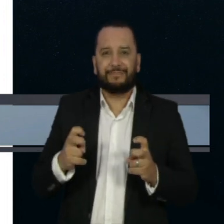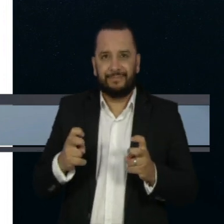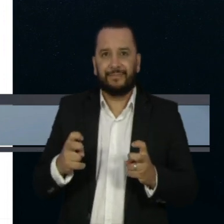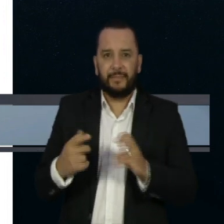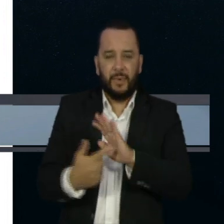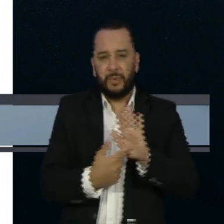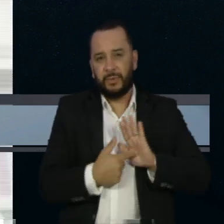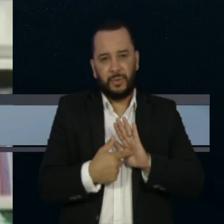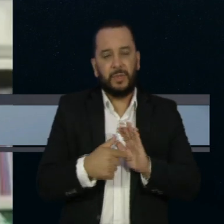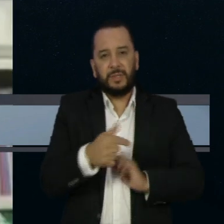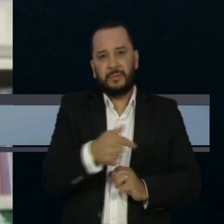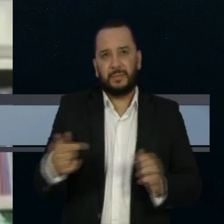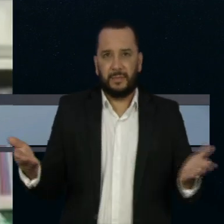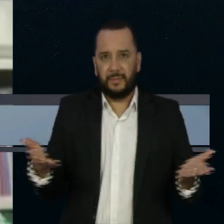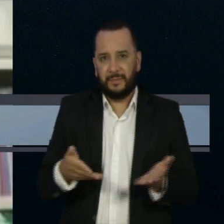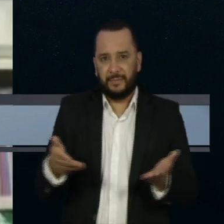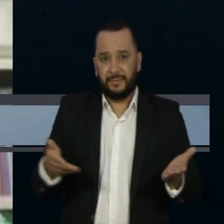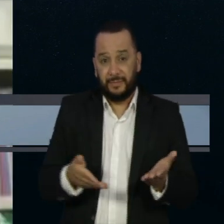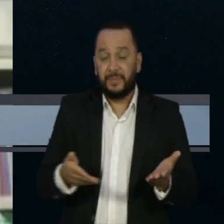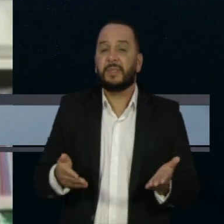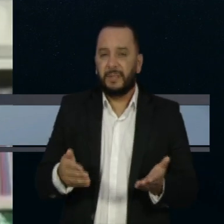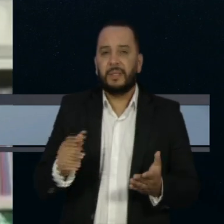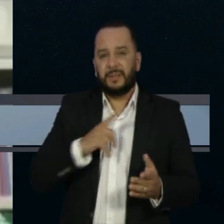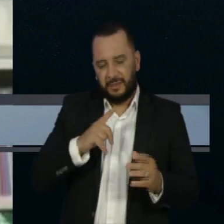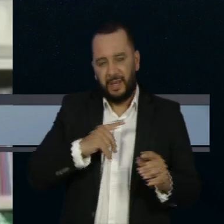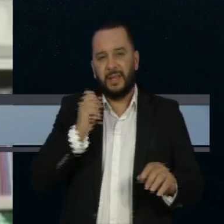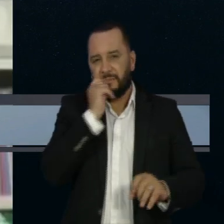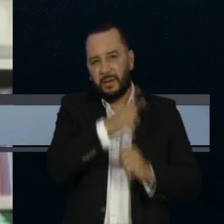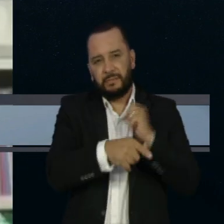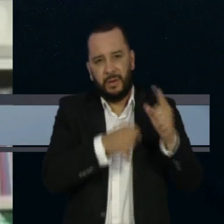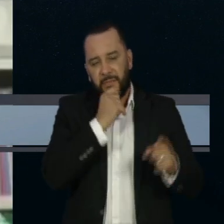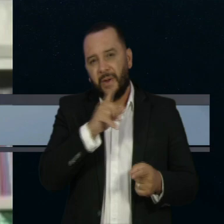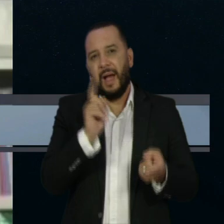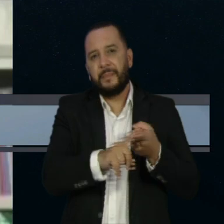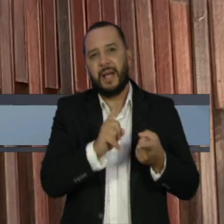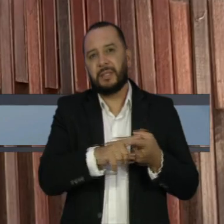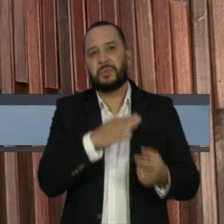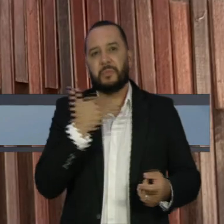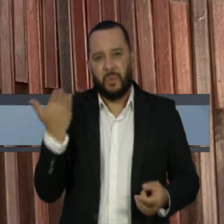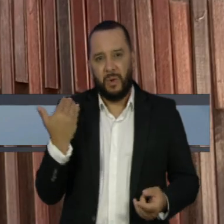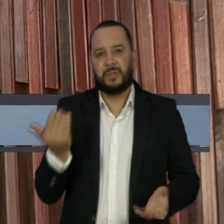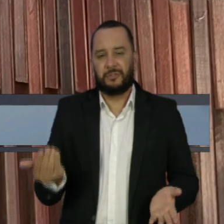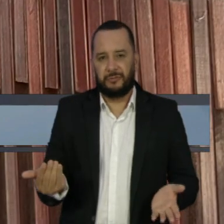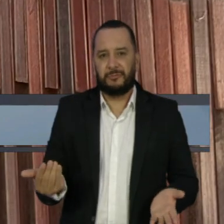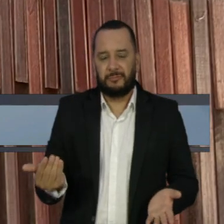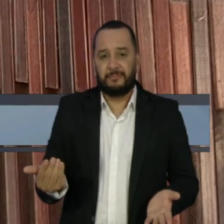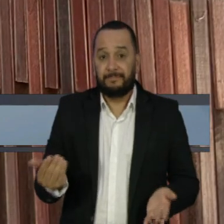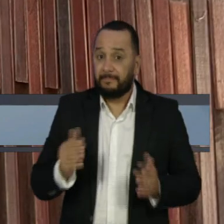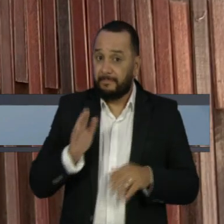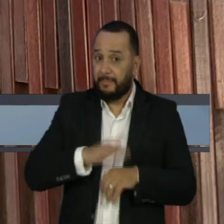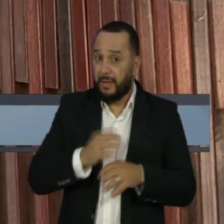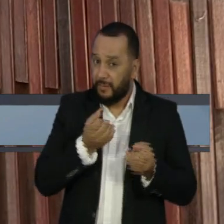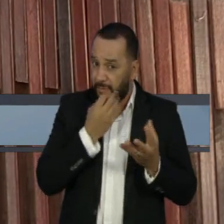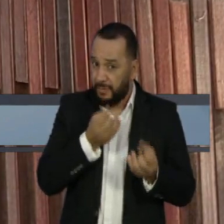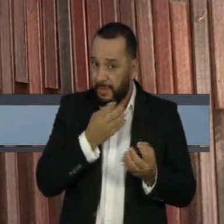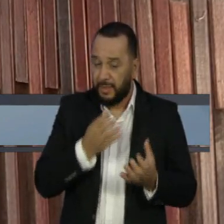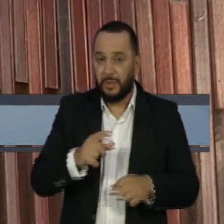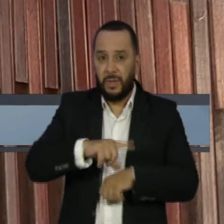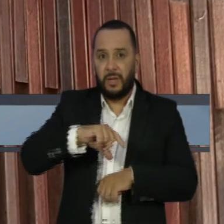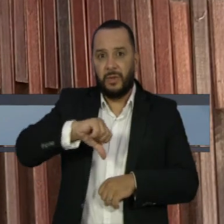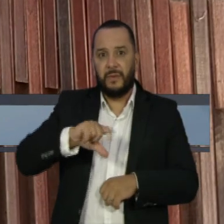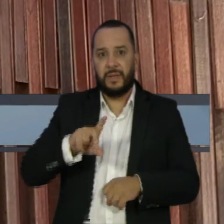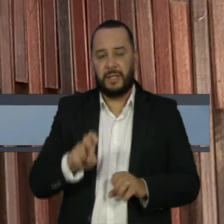relatou nesta semana que vem sendo alvo de ataques e ameaças de morte mais informações você ver as